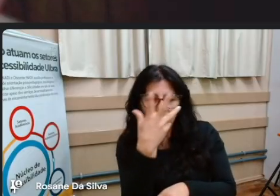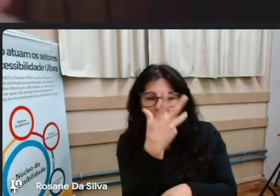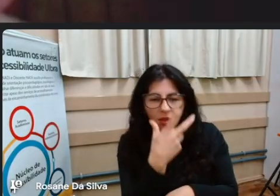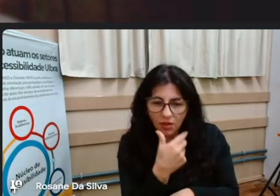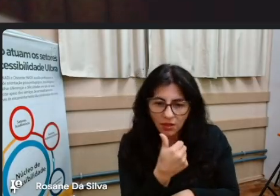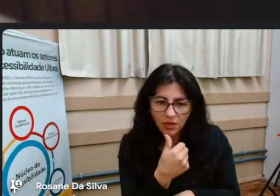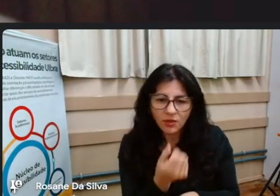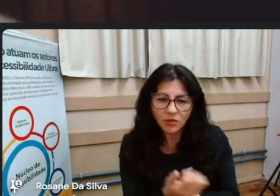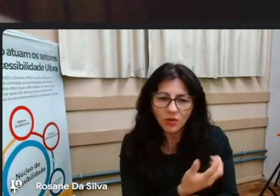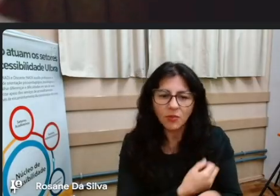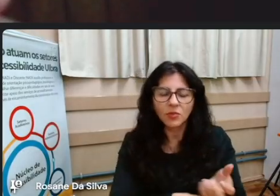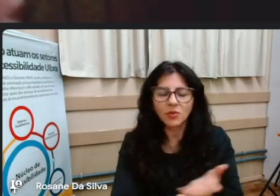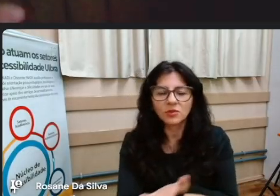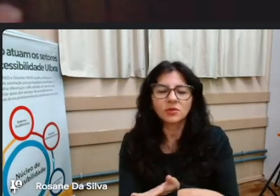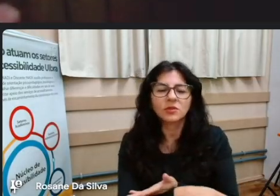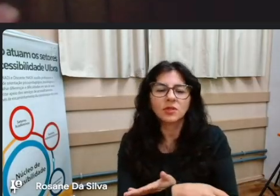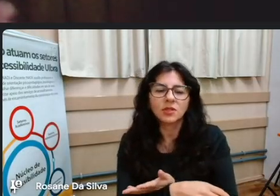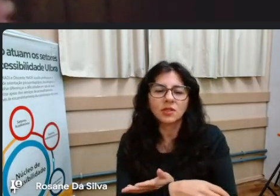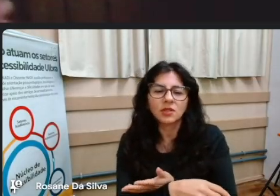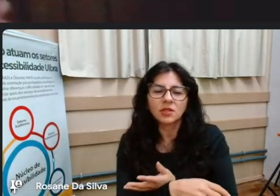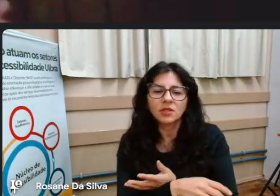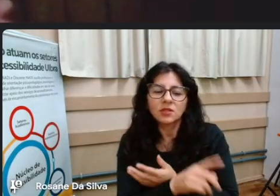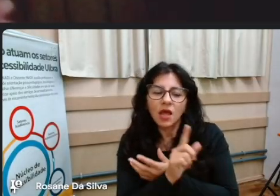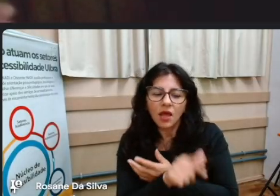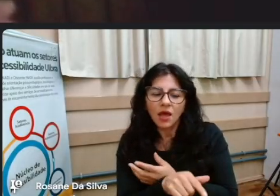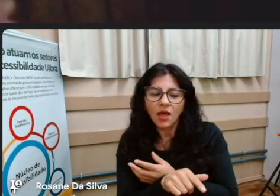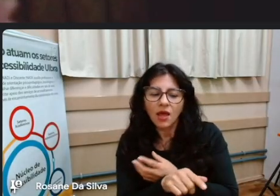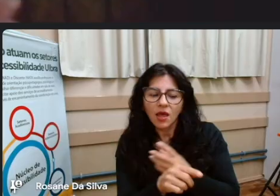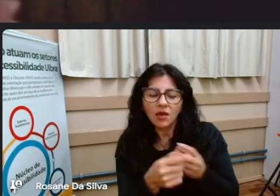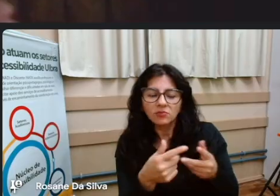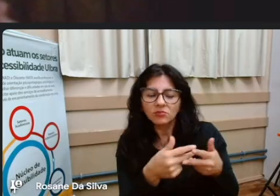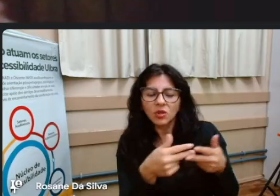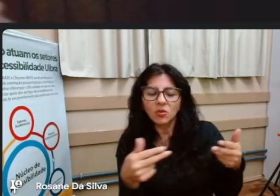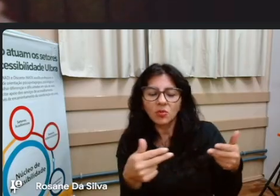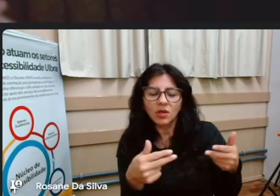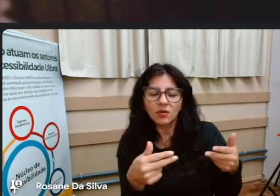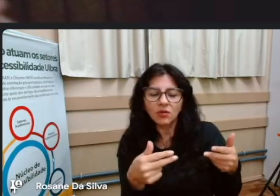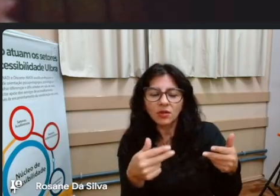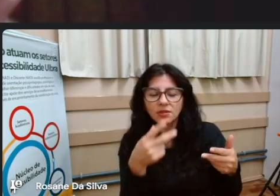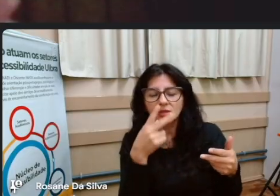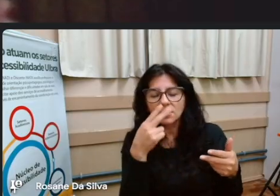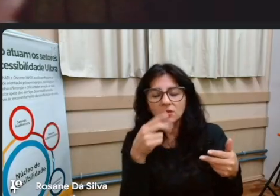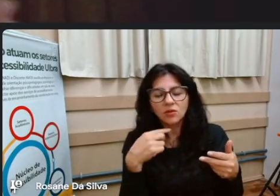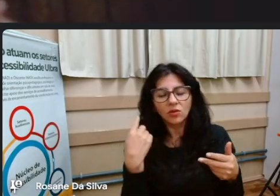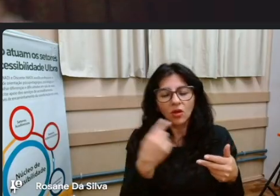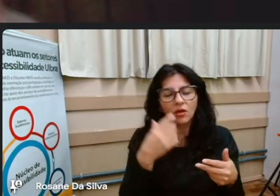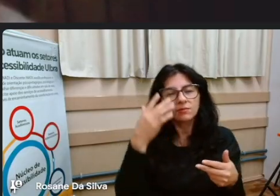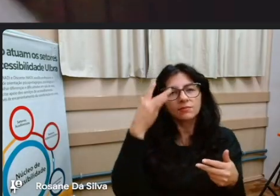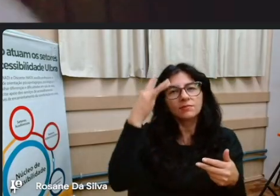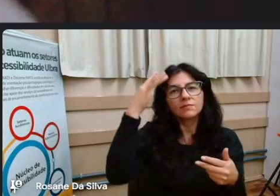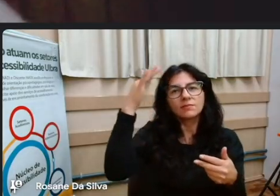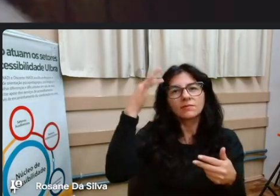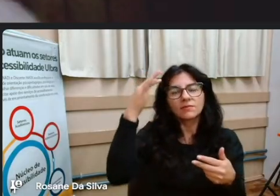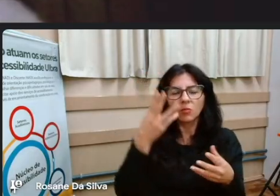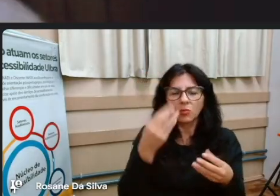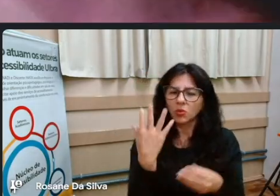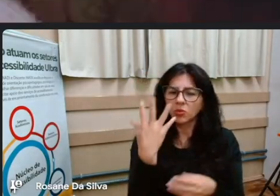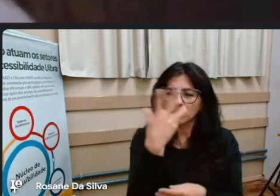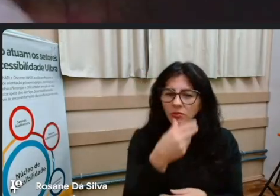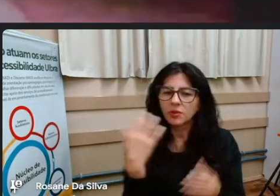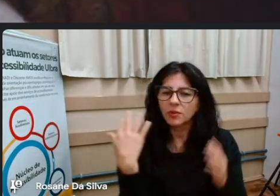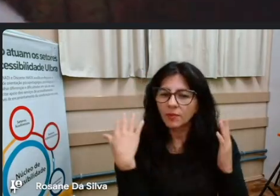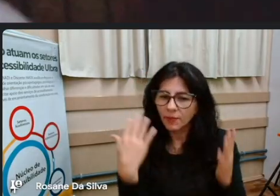vídeo que eu assisti eu achei belíssimo Achei emocionante assim alguma coisa que nos transporta para uma outra